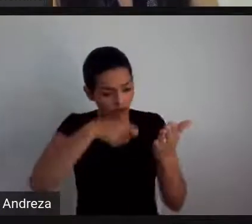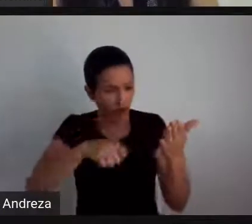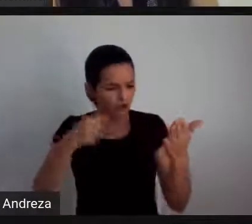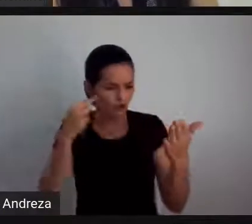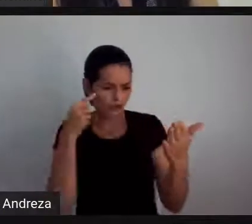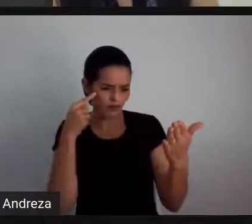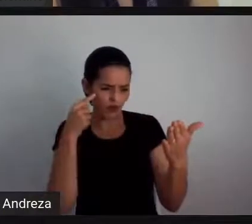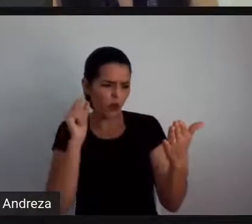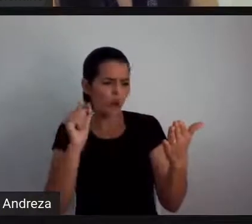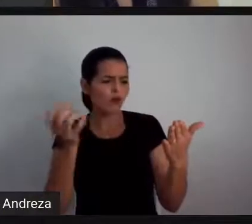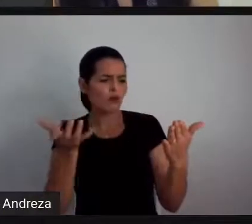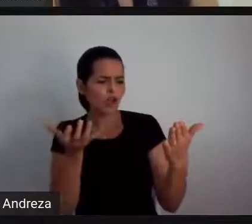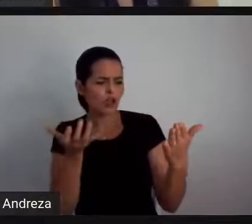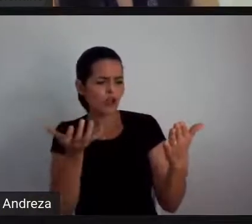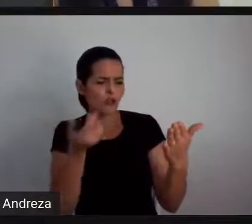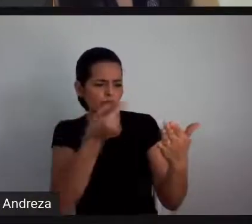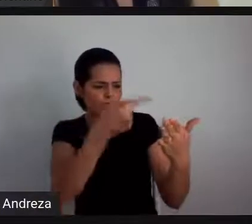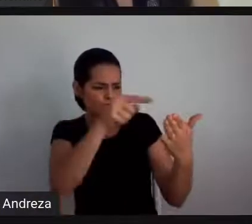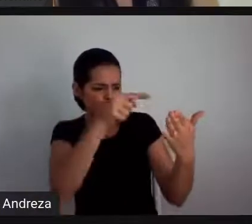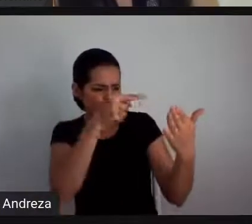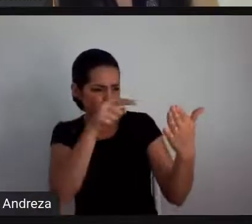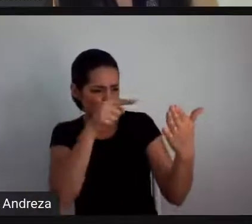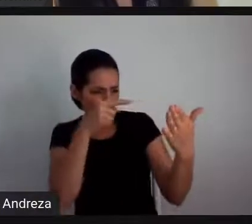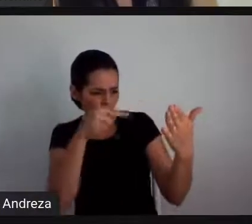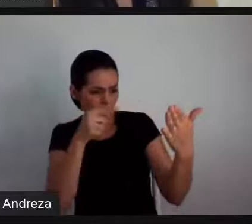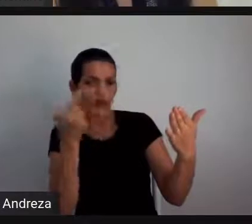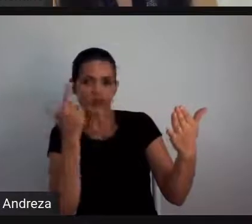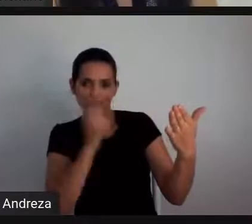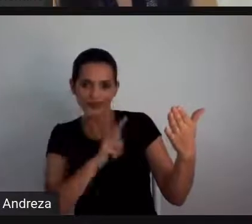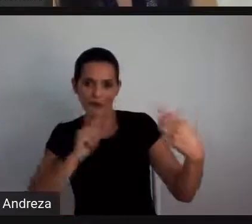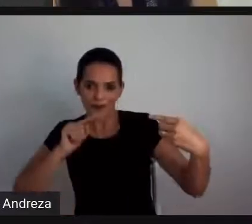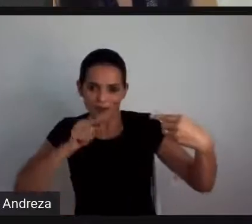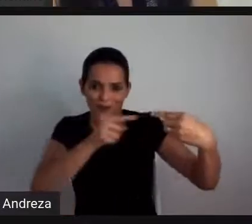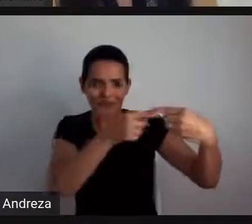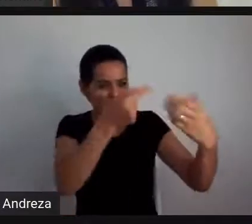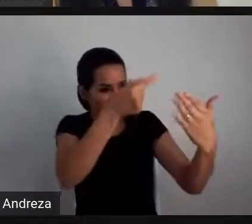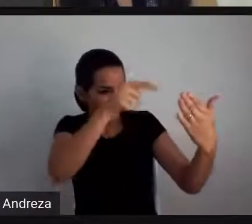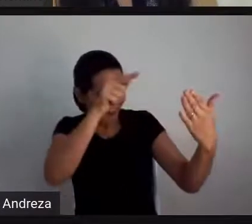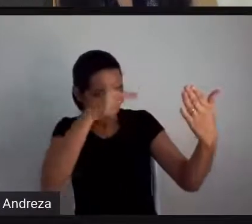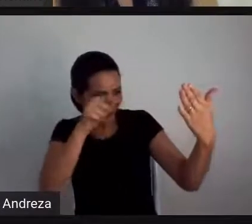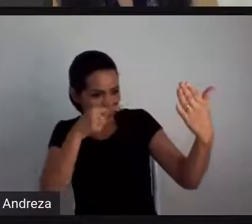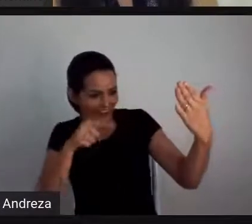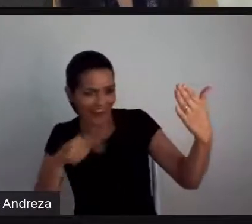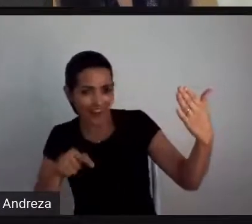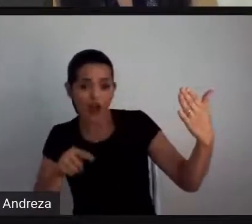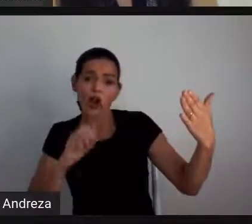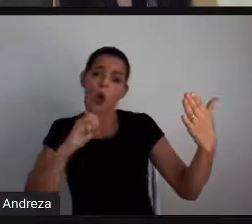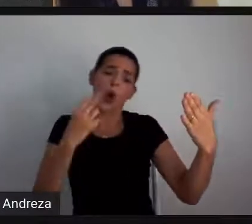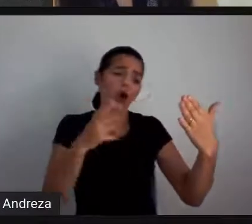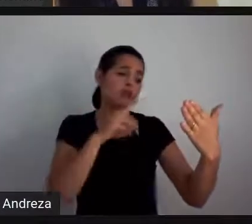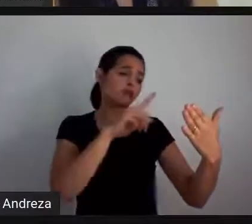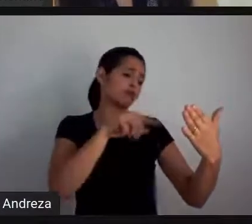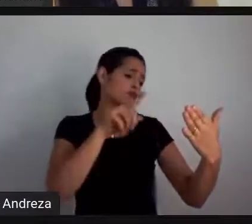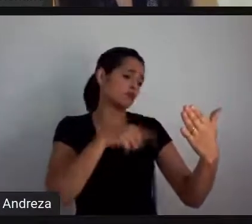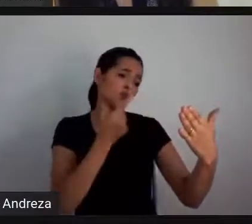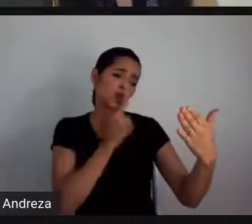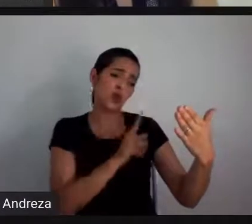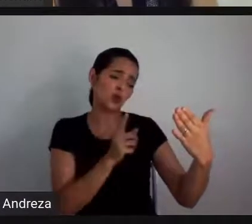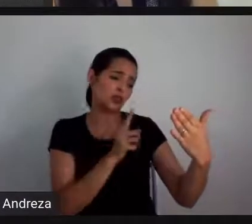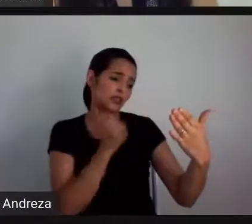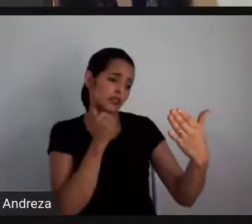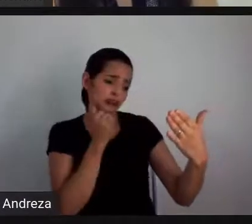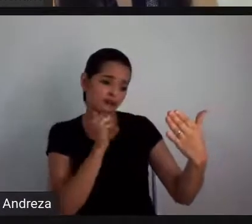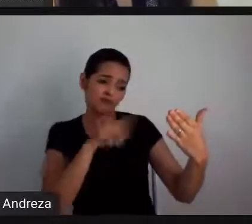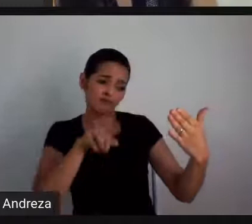conseguindo executar? Né? Porque dá tempo, tem como a gente ajustar a rota, né? Então, é muito importante esse primeiro